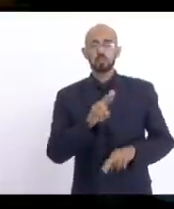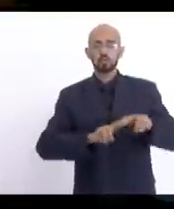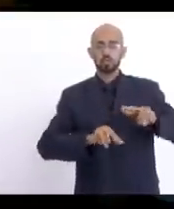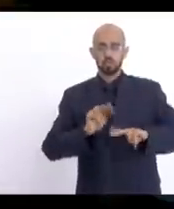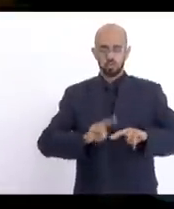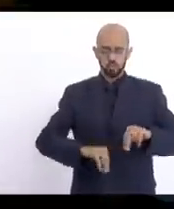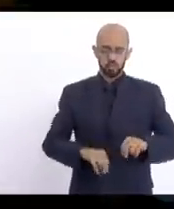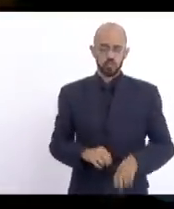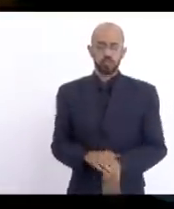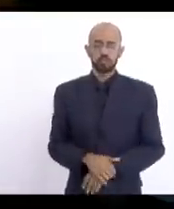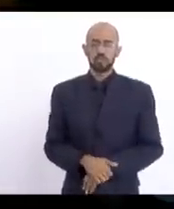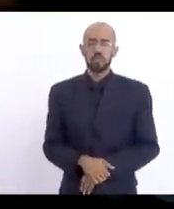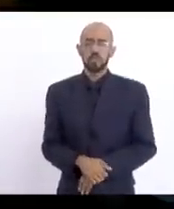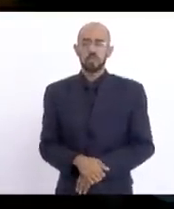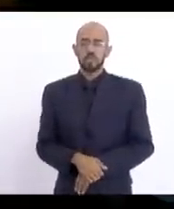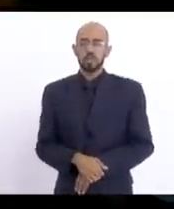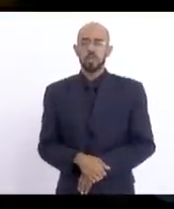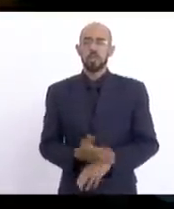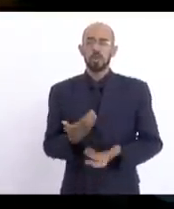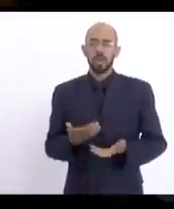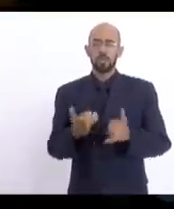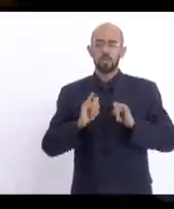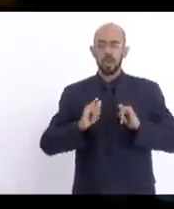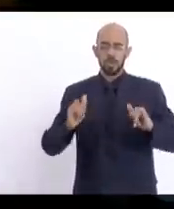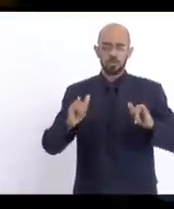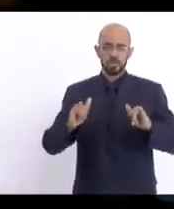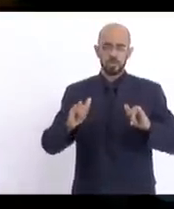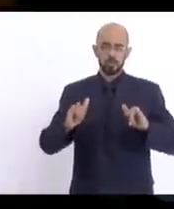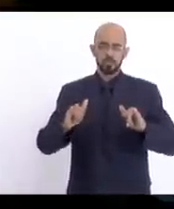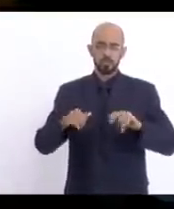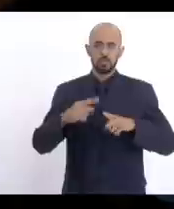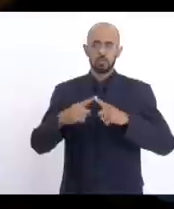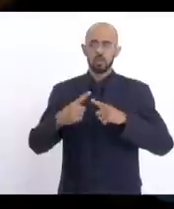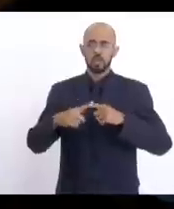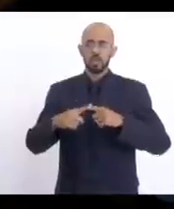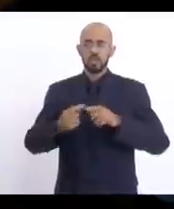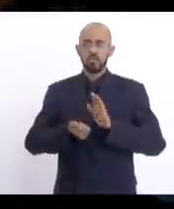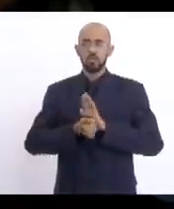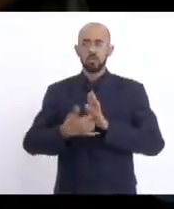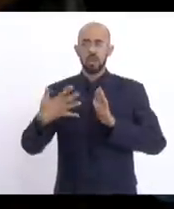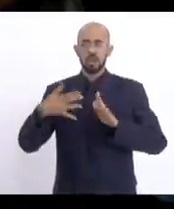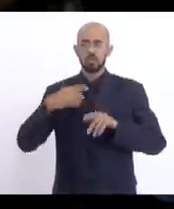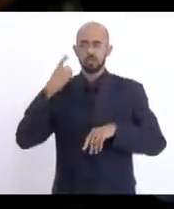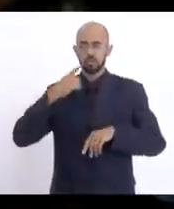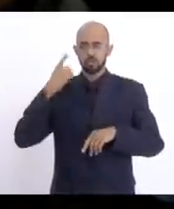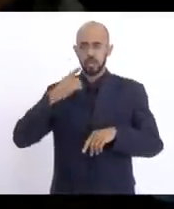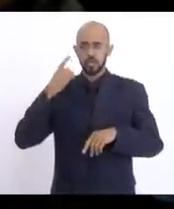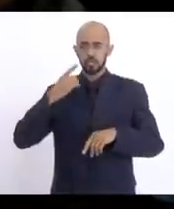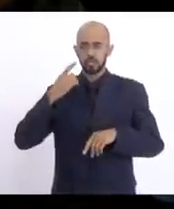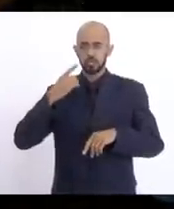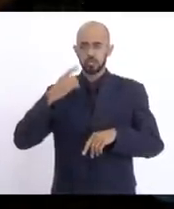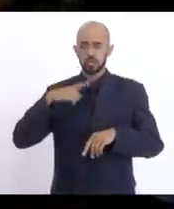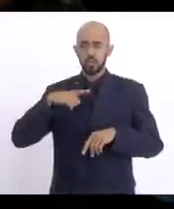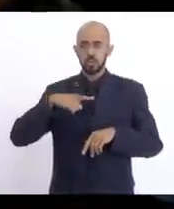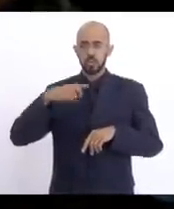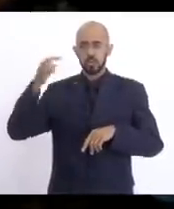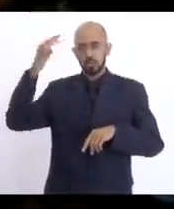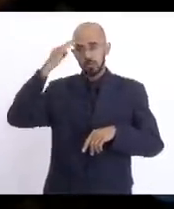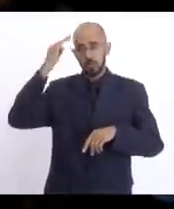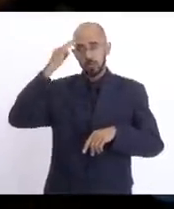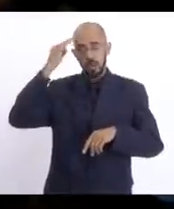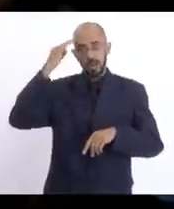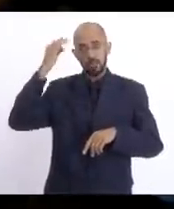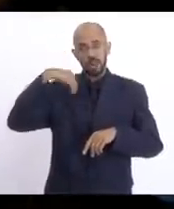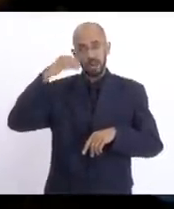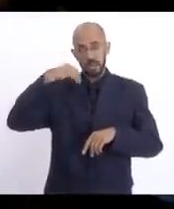informação. É que muitos deputados aqui, senhor presidente, têm uma memória muito